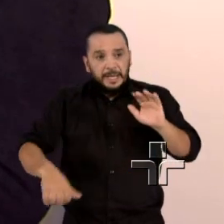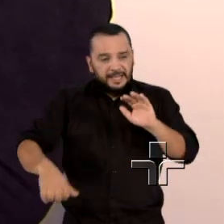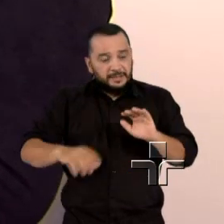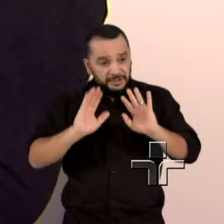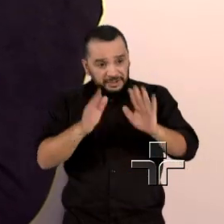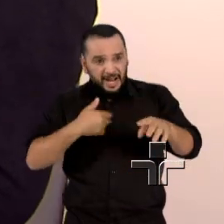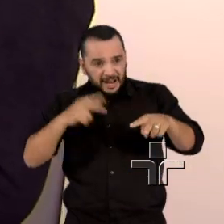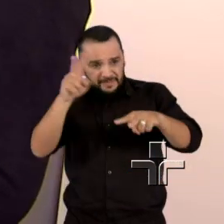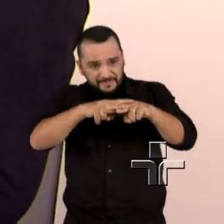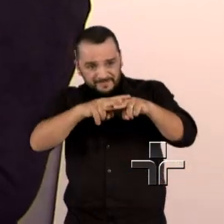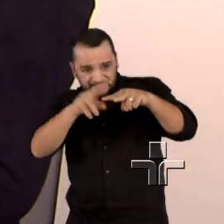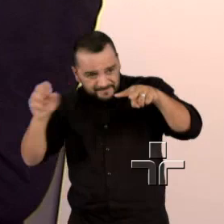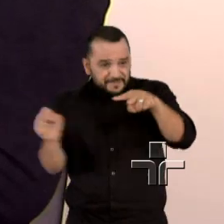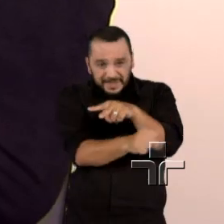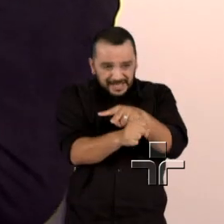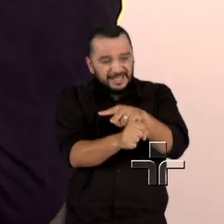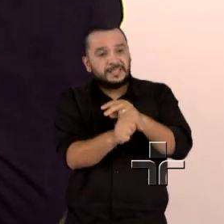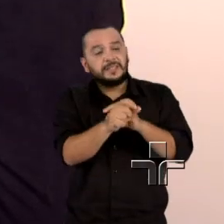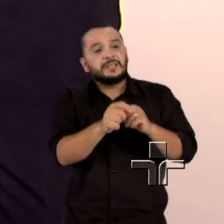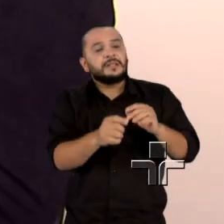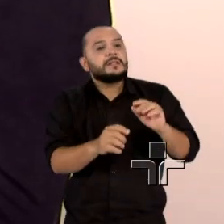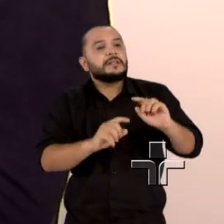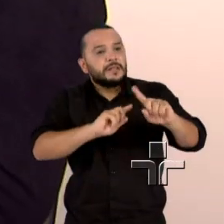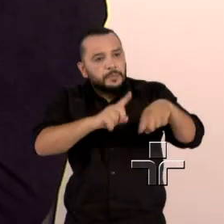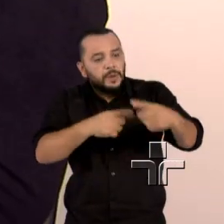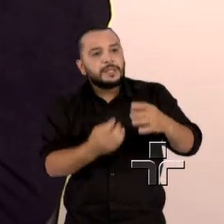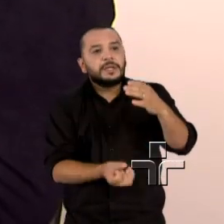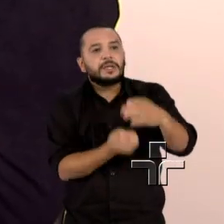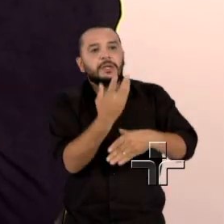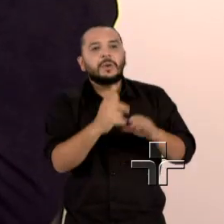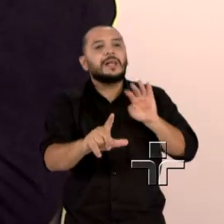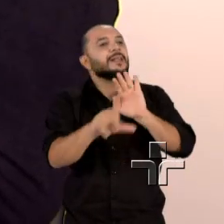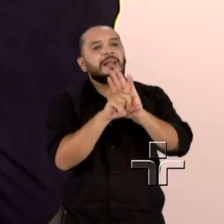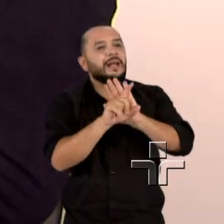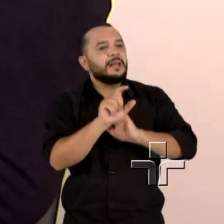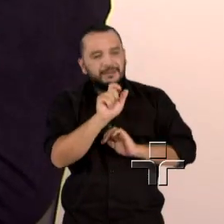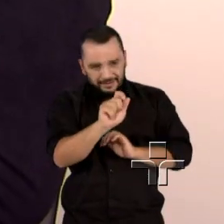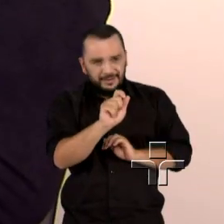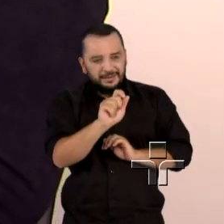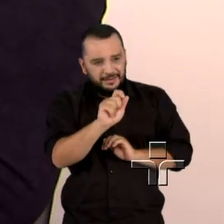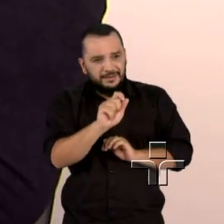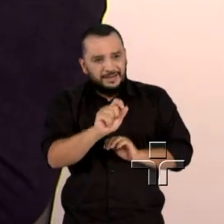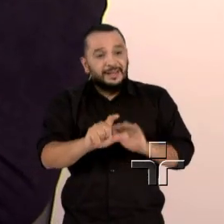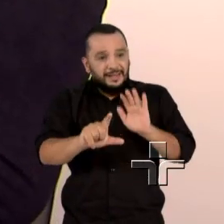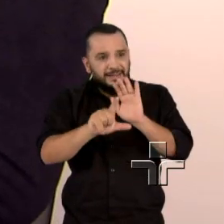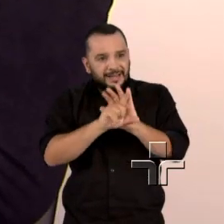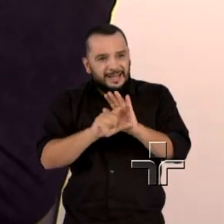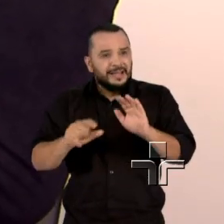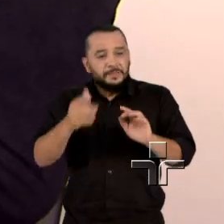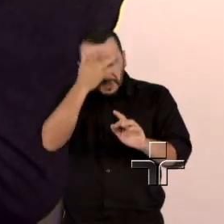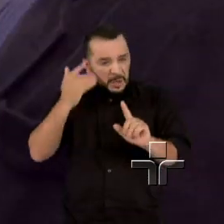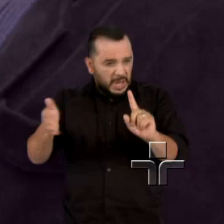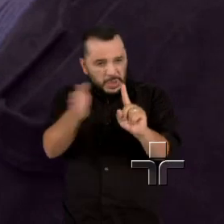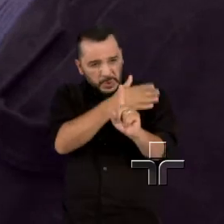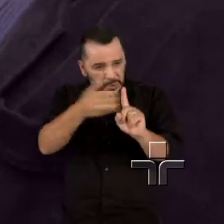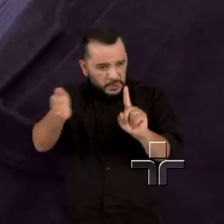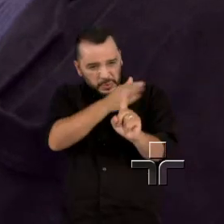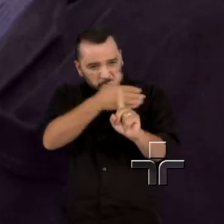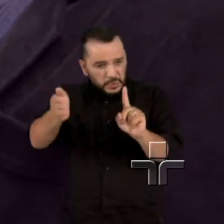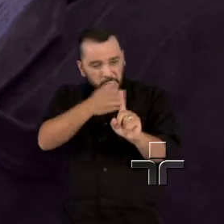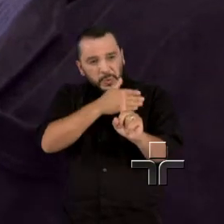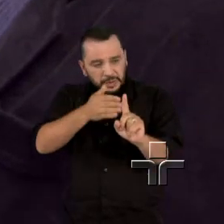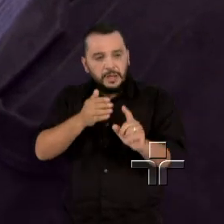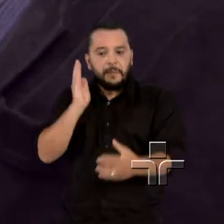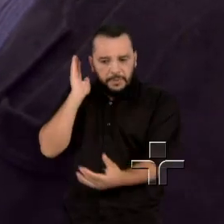ele deu origem a uma lei, né? A lei que disciplina o crime de tortura. Para que